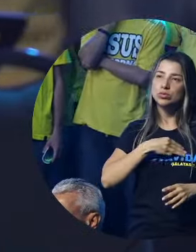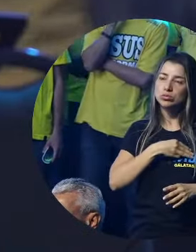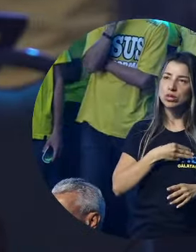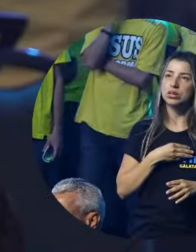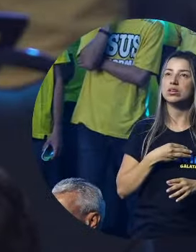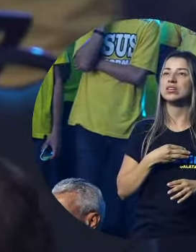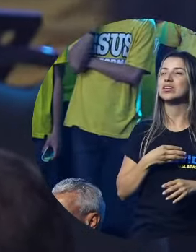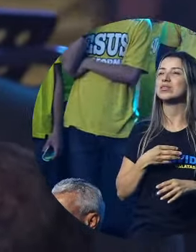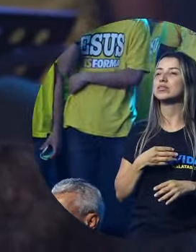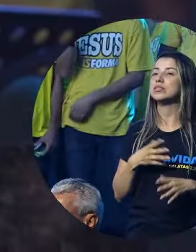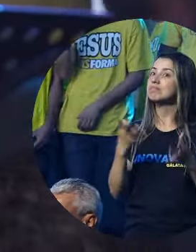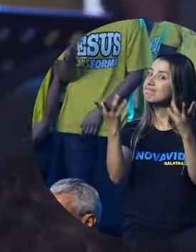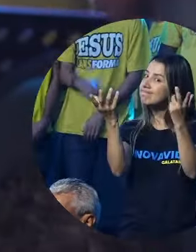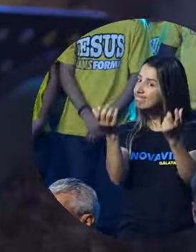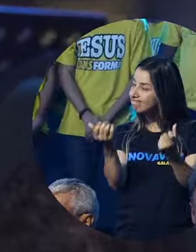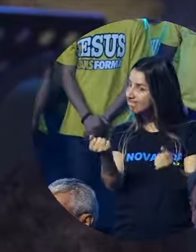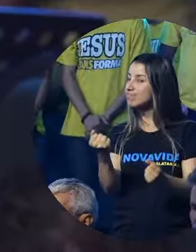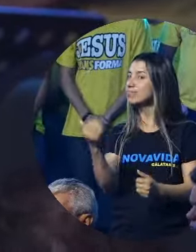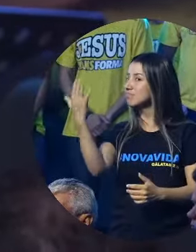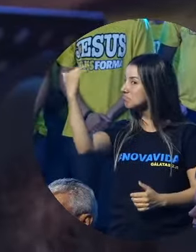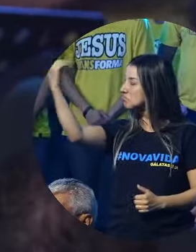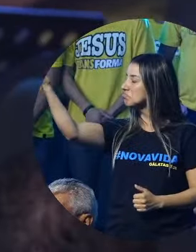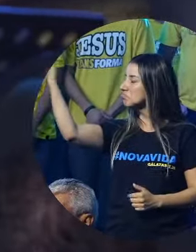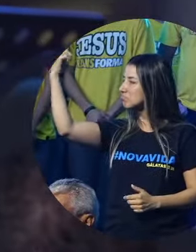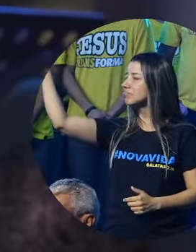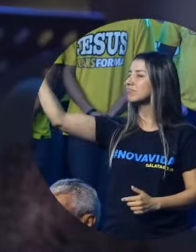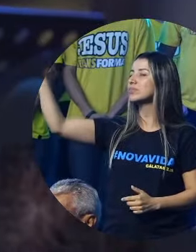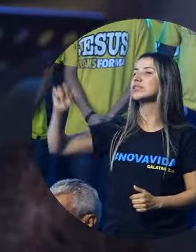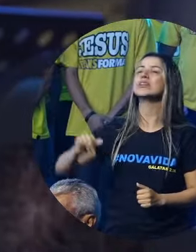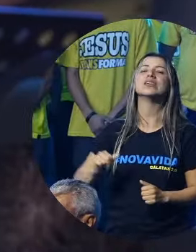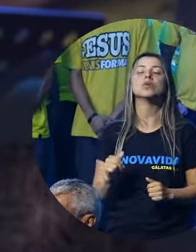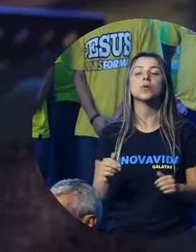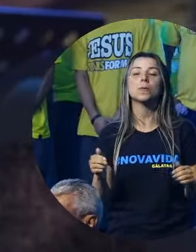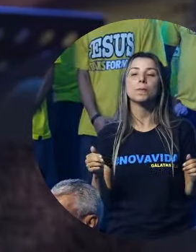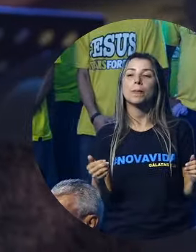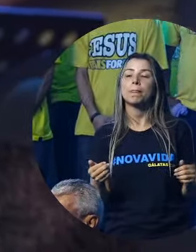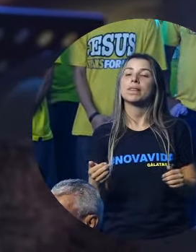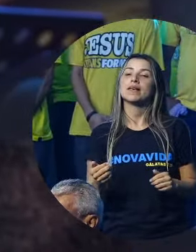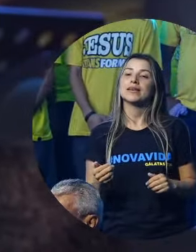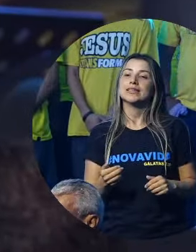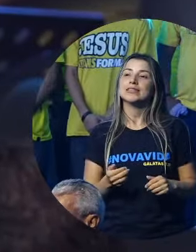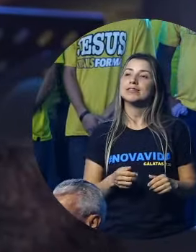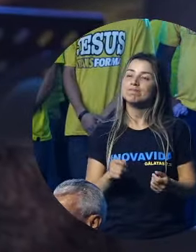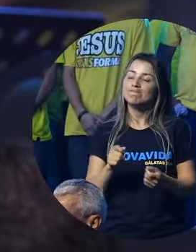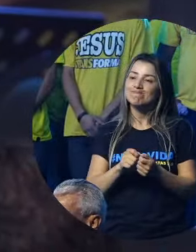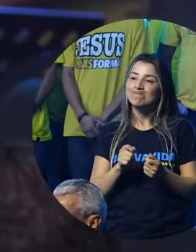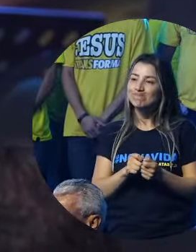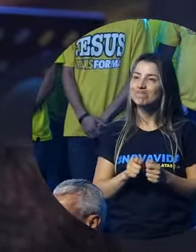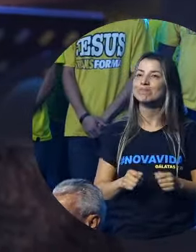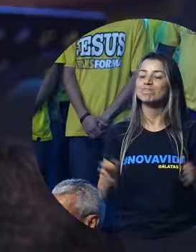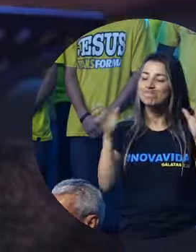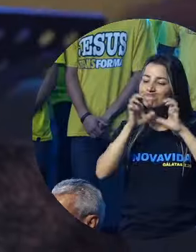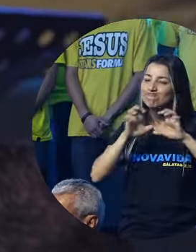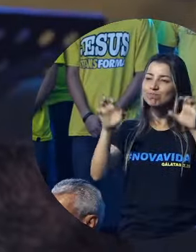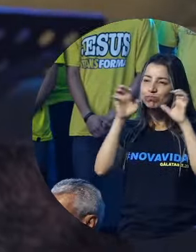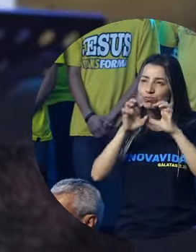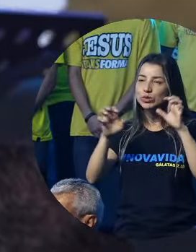que atenderam o chamado do Senhor e estão cumprindo a grande comissão.